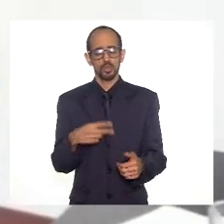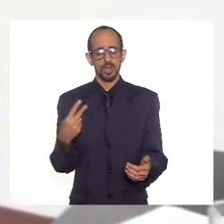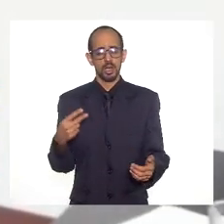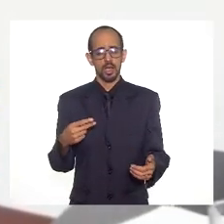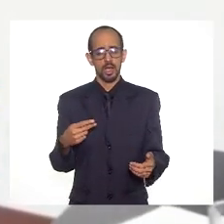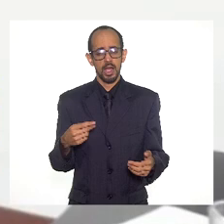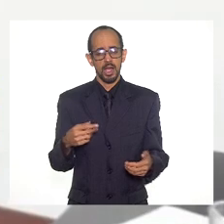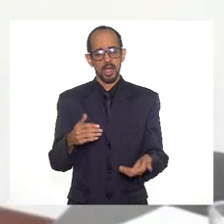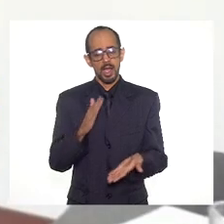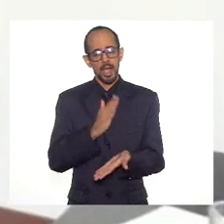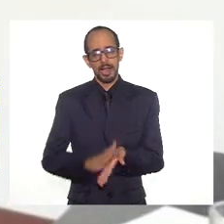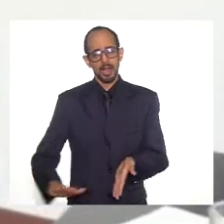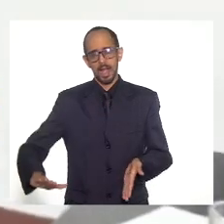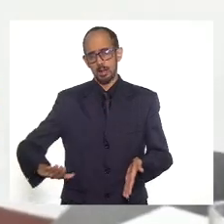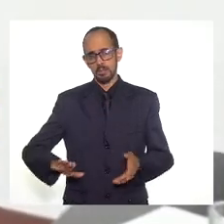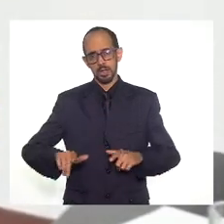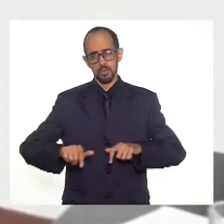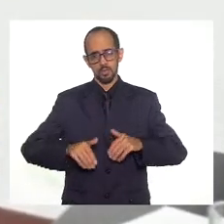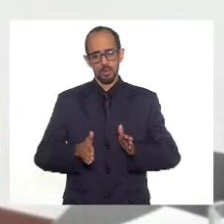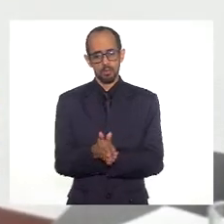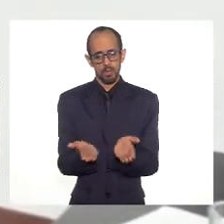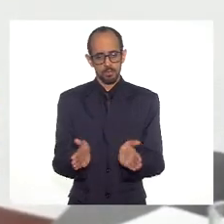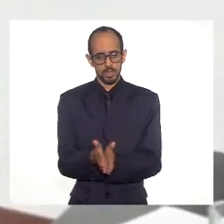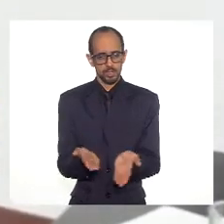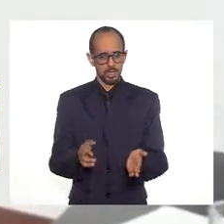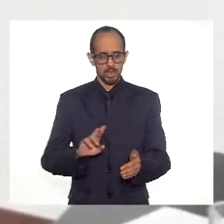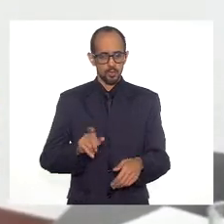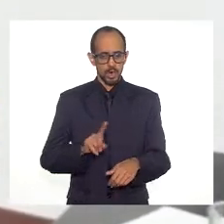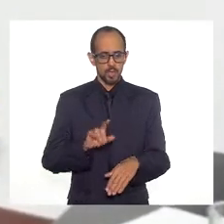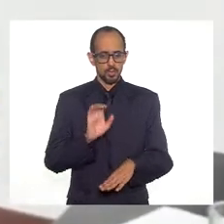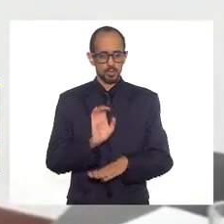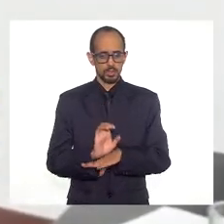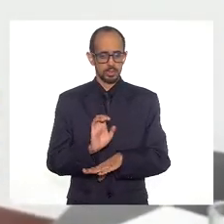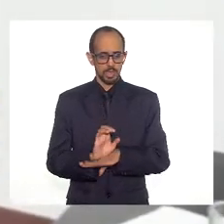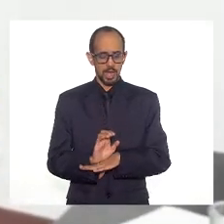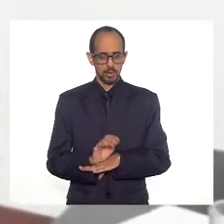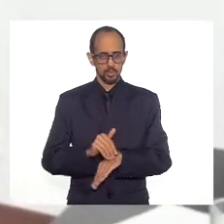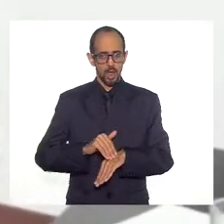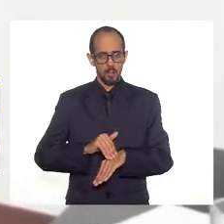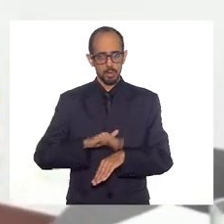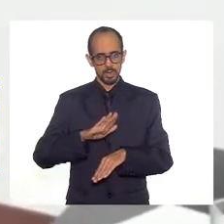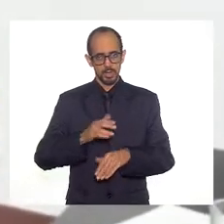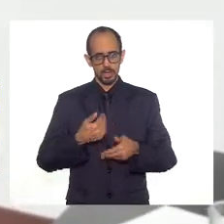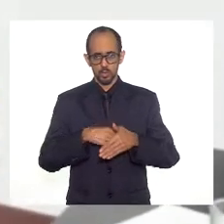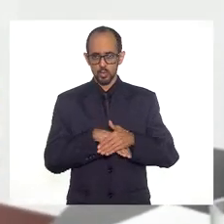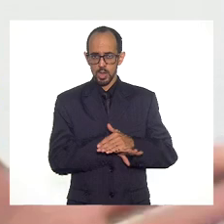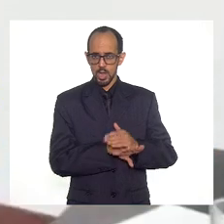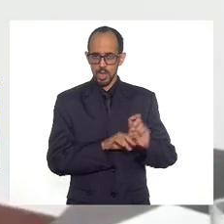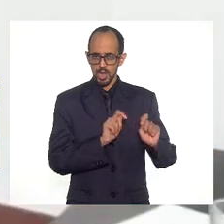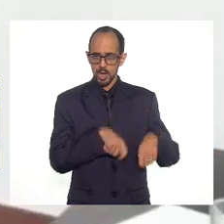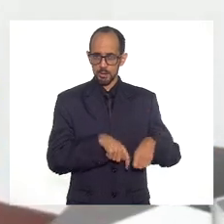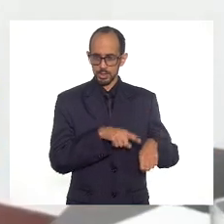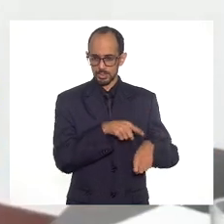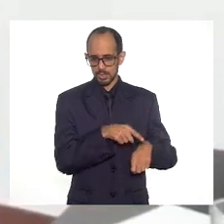com a pobreza. E não o Estado acumulando recursos de quem produz alguma coisa e